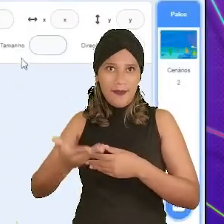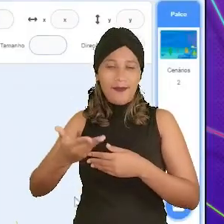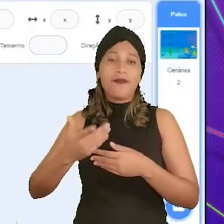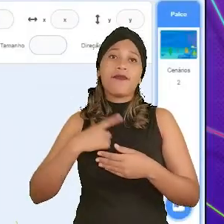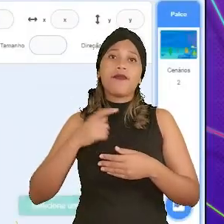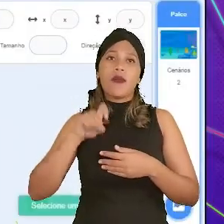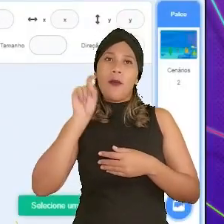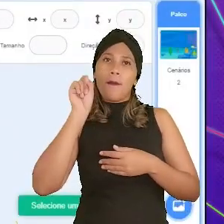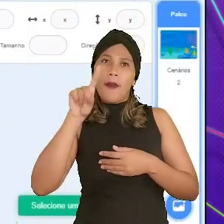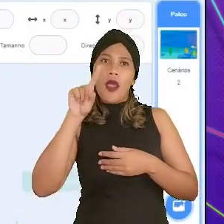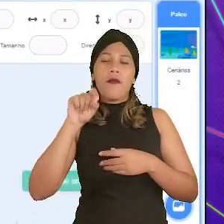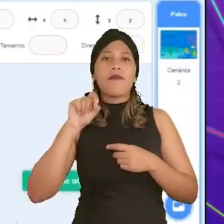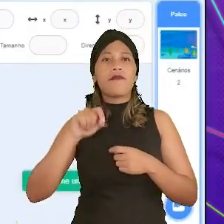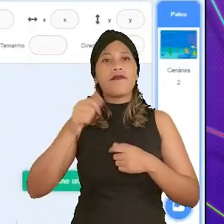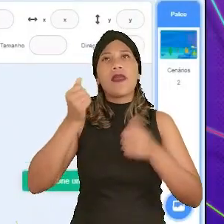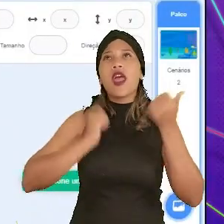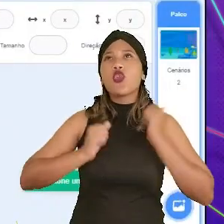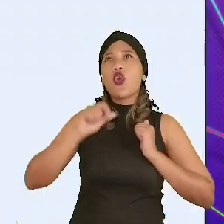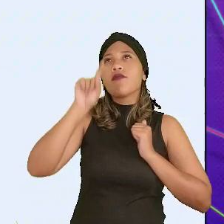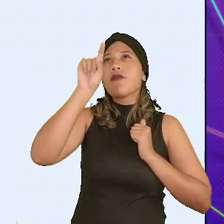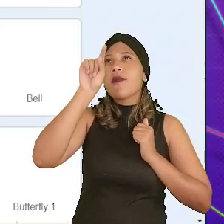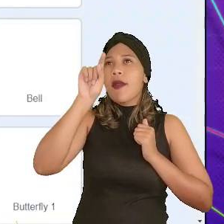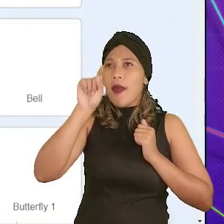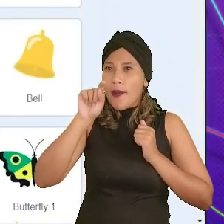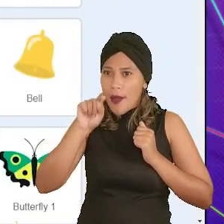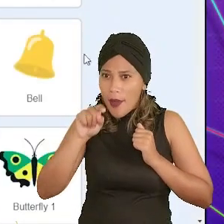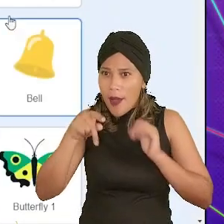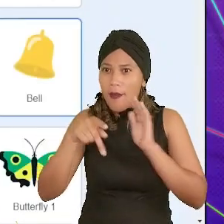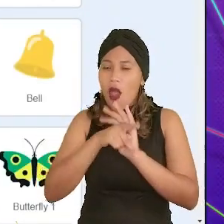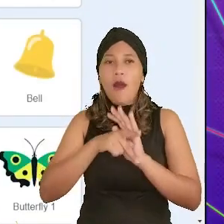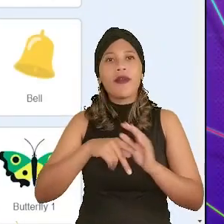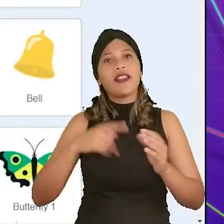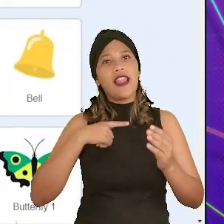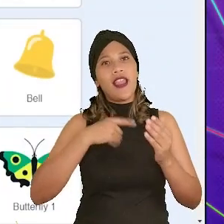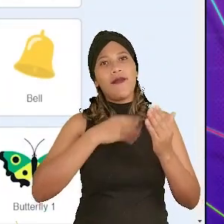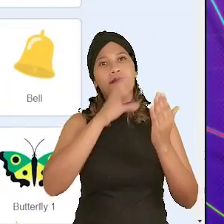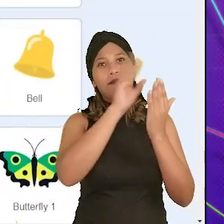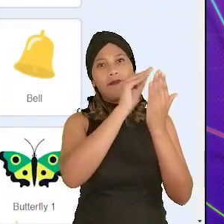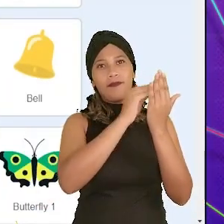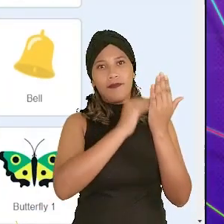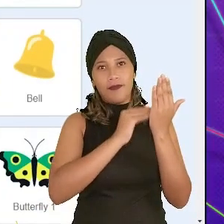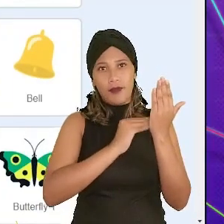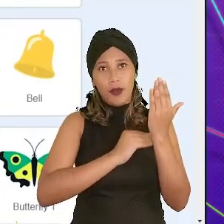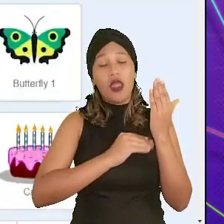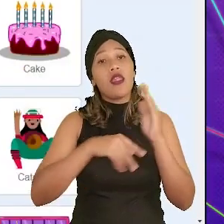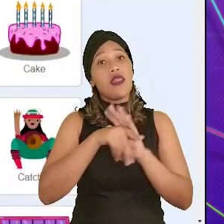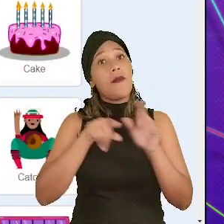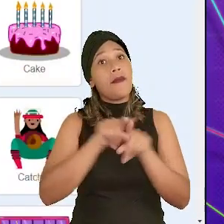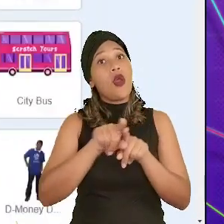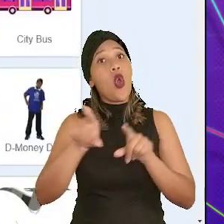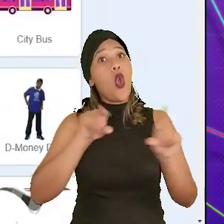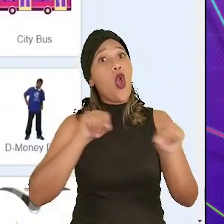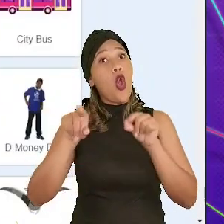Clicando no botão no canto direito inferior de atores, somos direcionados para a biblioteca do Scratch. Lembrando que